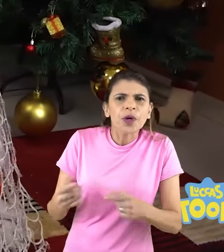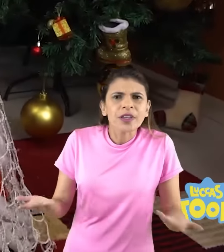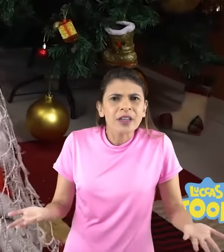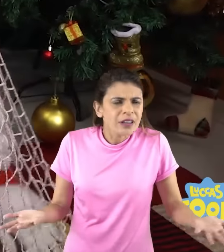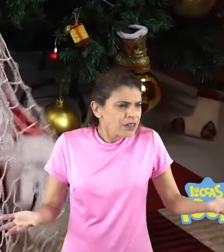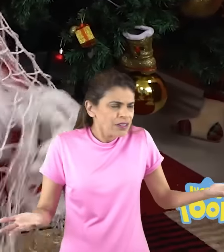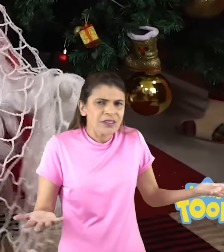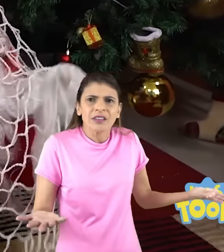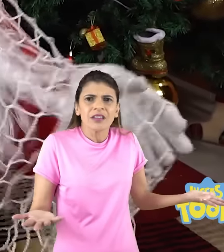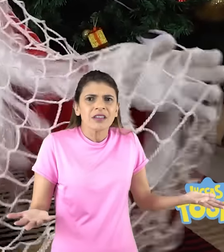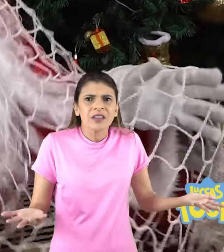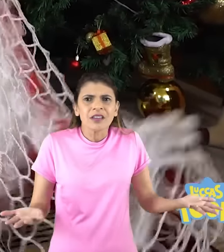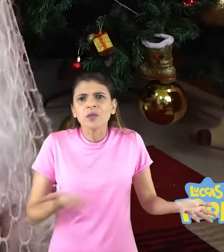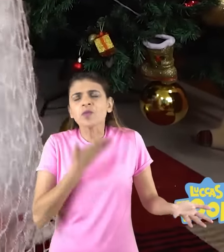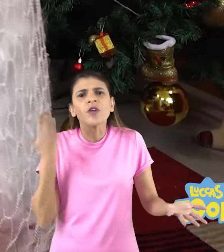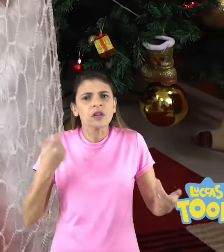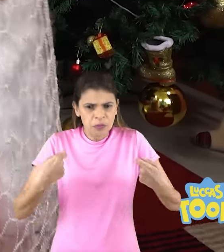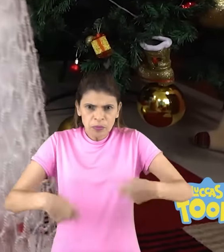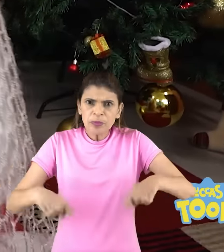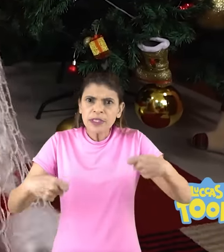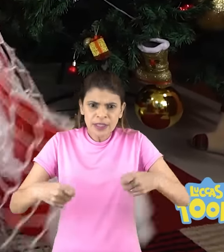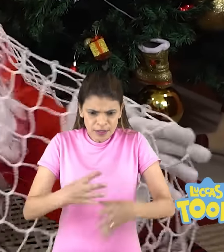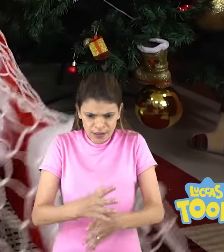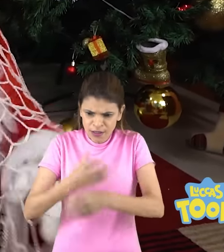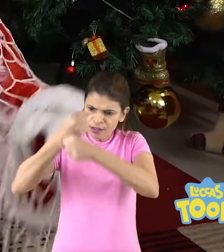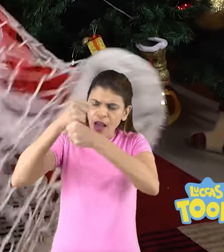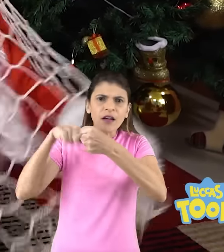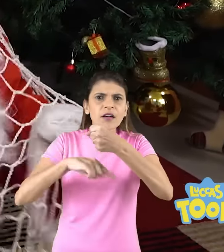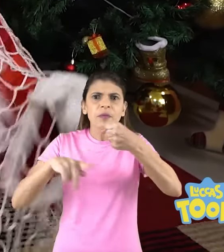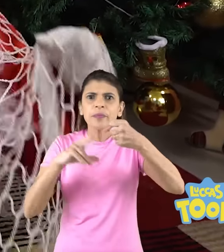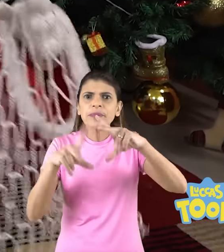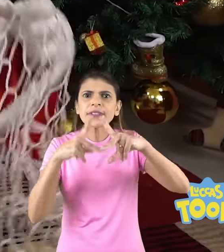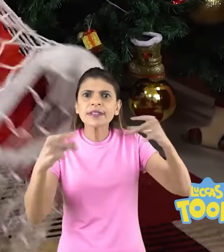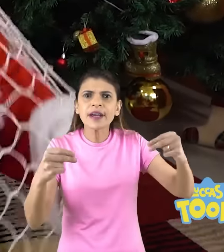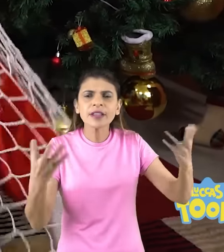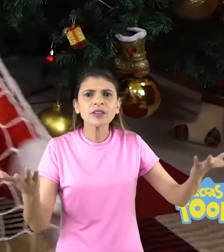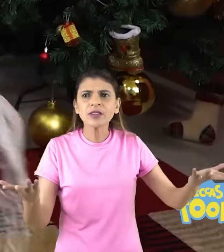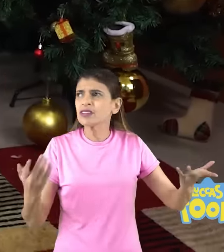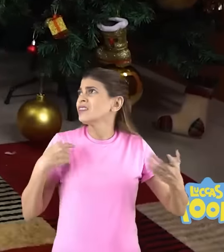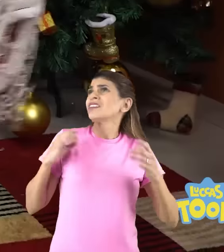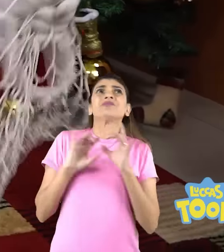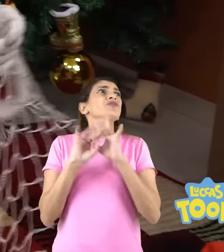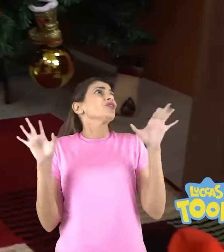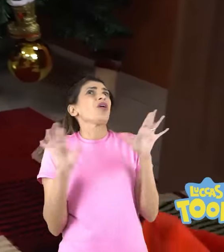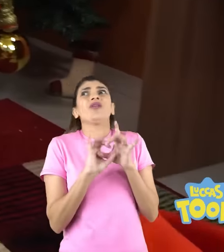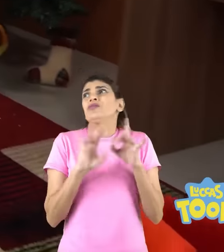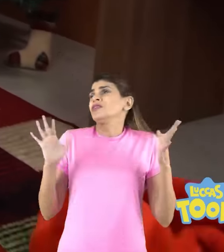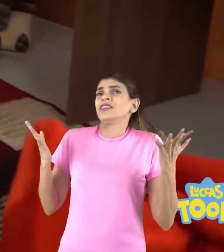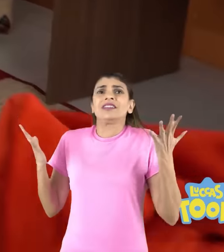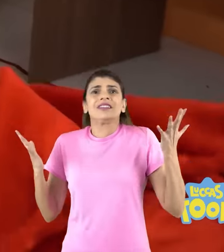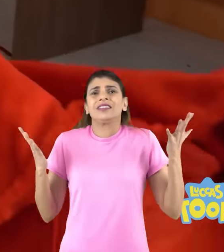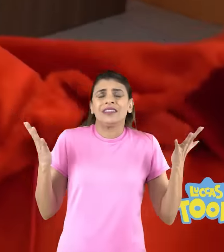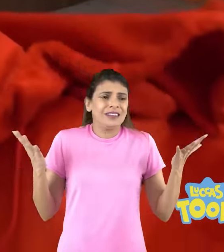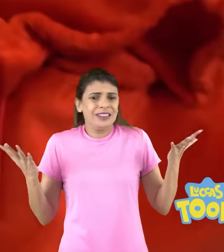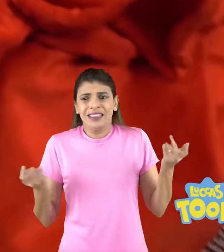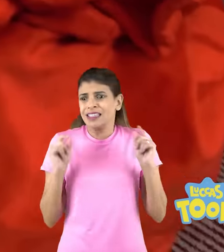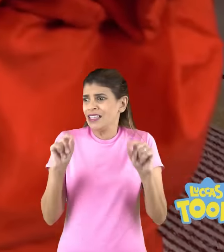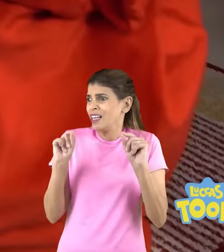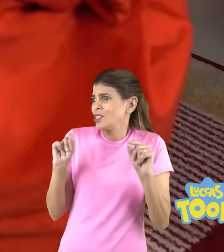Oh! Oh! preciso do meu saco mágico de presentes! Ah! Me tirei daqui! Que que é isso?